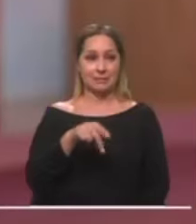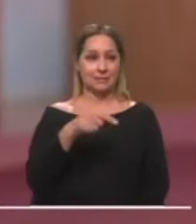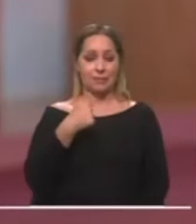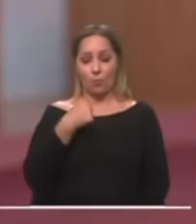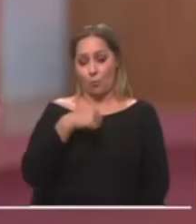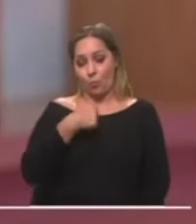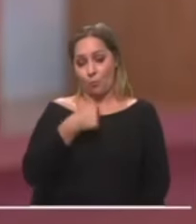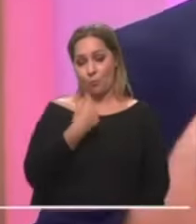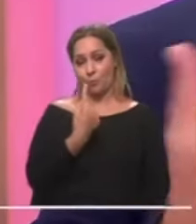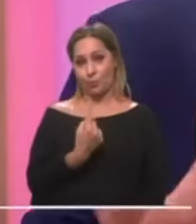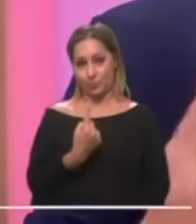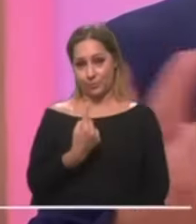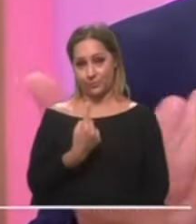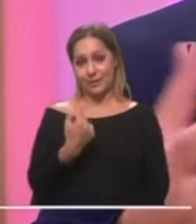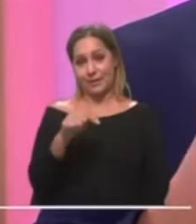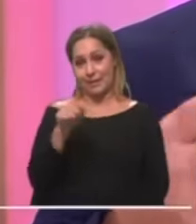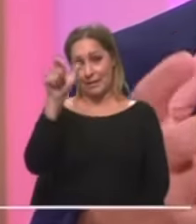por já não é bem o género é o Herman pronto é uma instituição